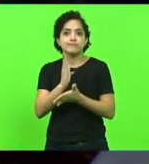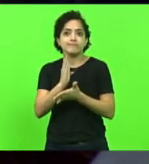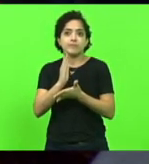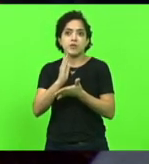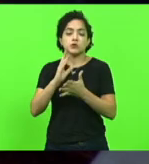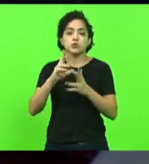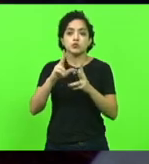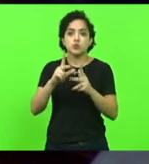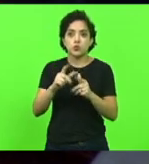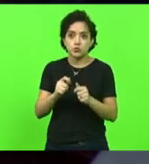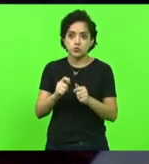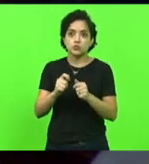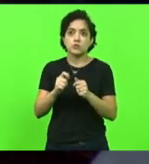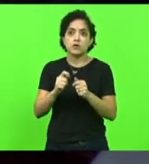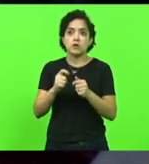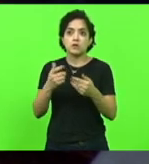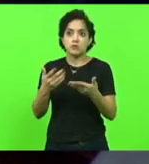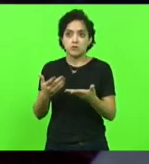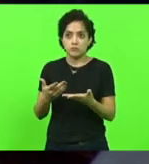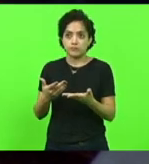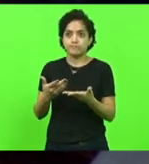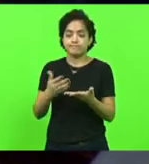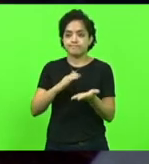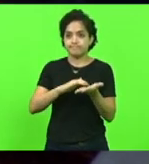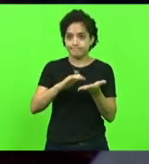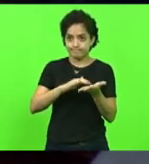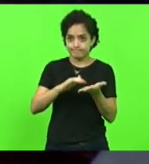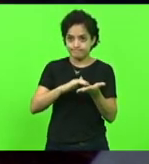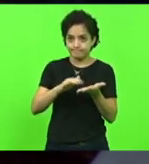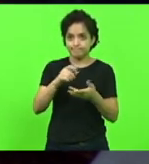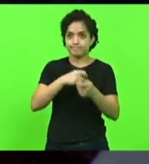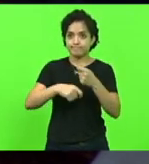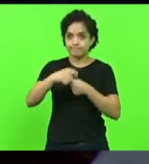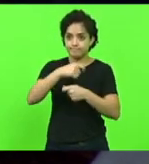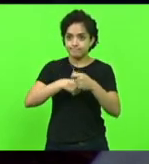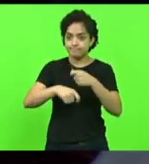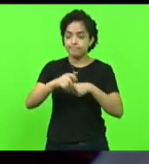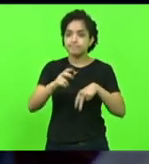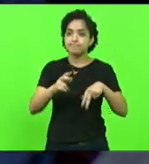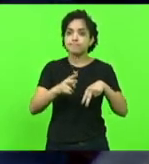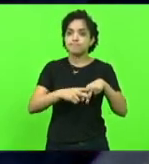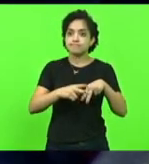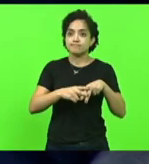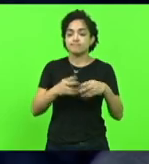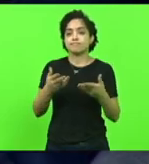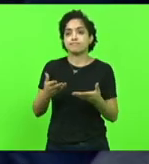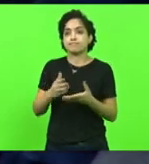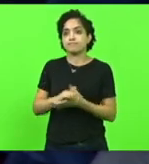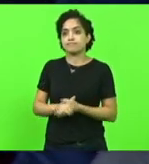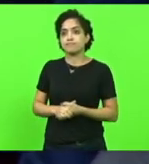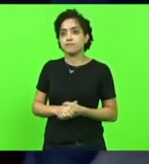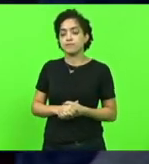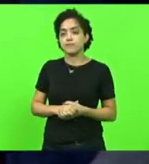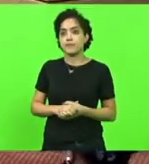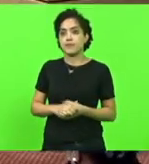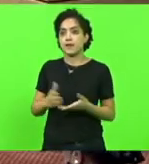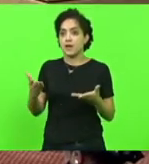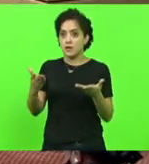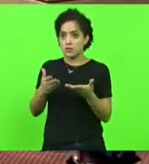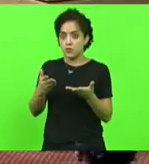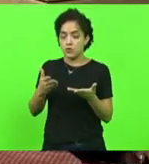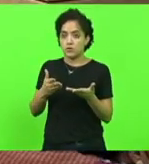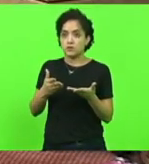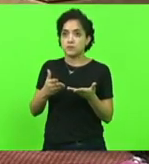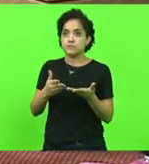conforme é o plano da Secretaria de Administração Prisional aqui presente. Para encaminhamento,